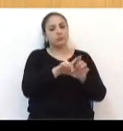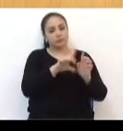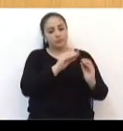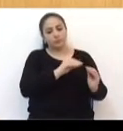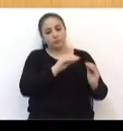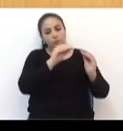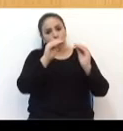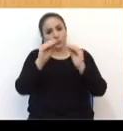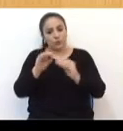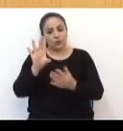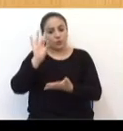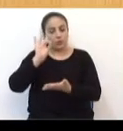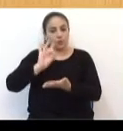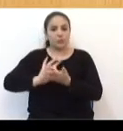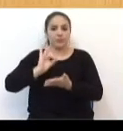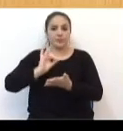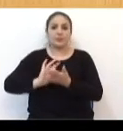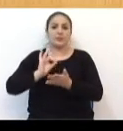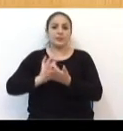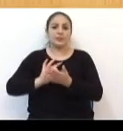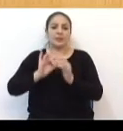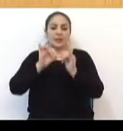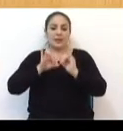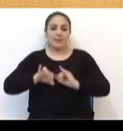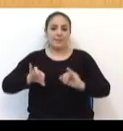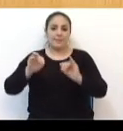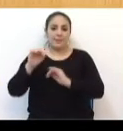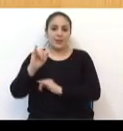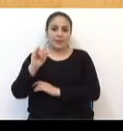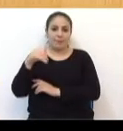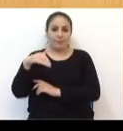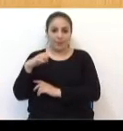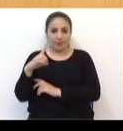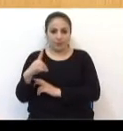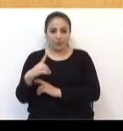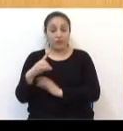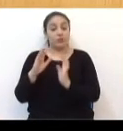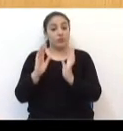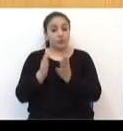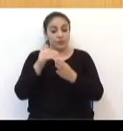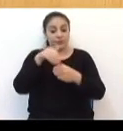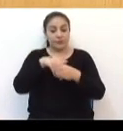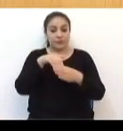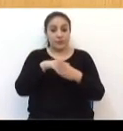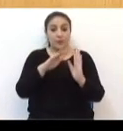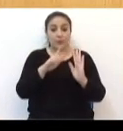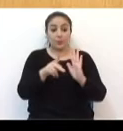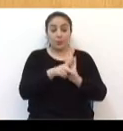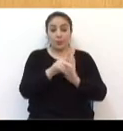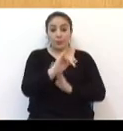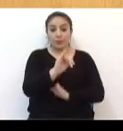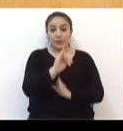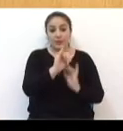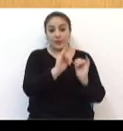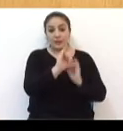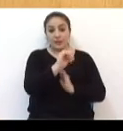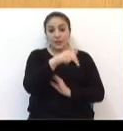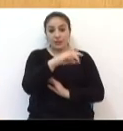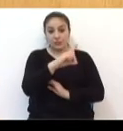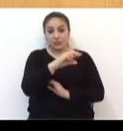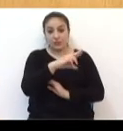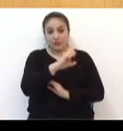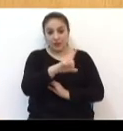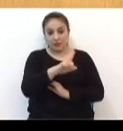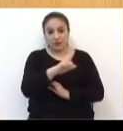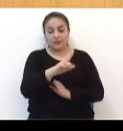foram alteradas definitivamente para a IMED. Já as sessões eleitorais do Clube Industrial, que estavam na